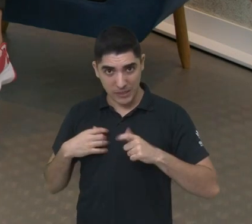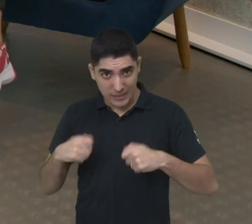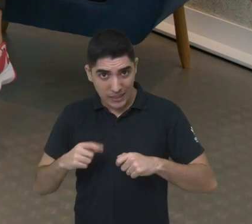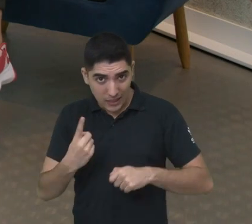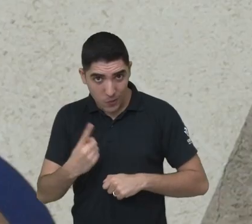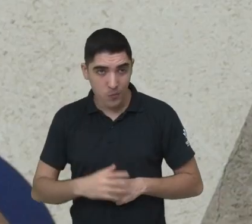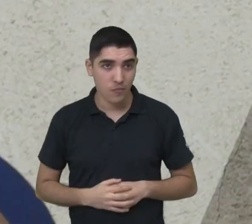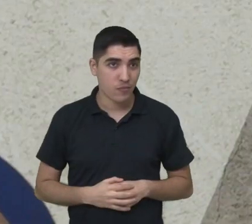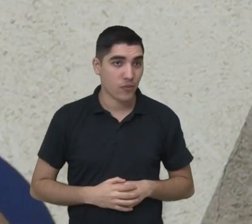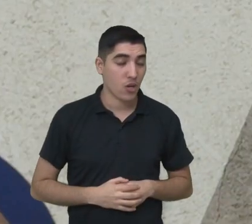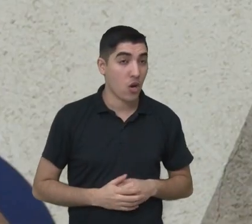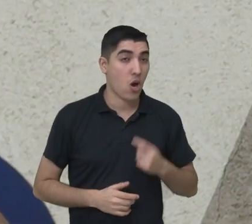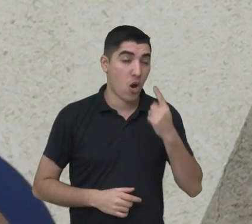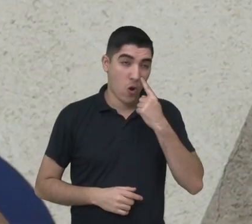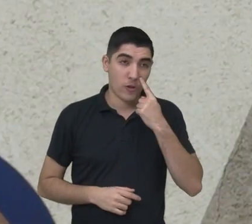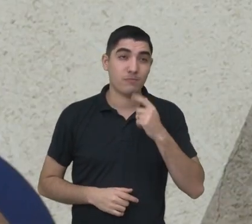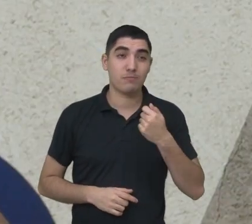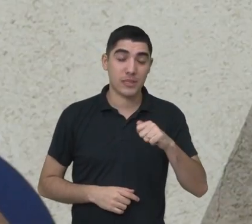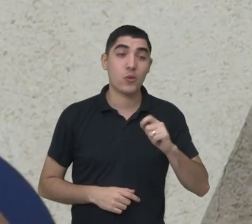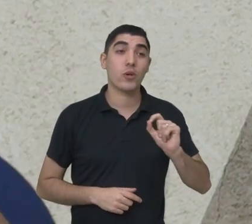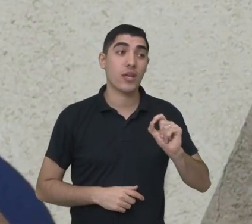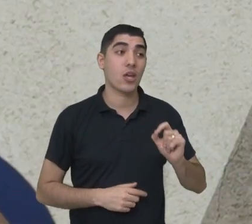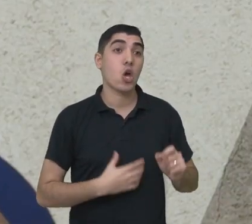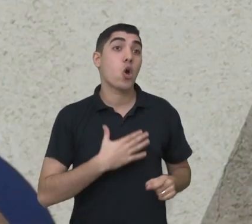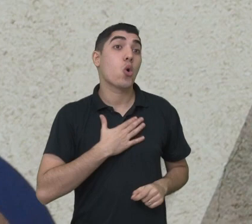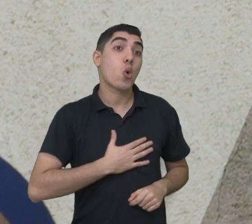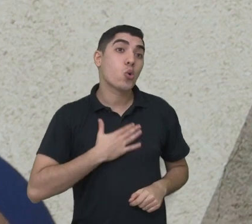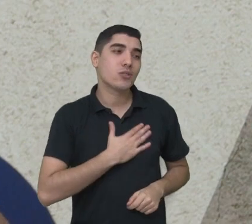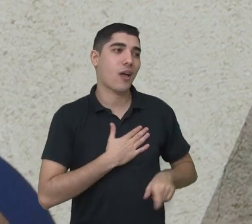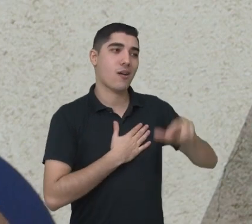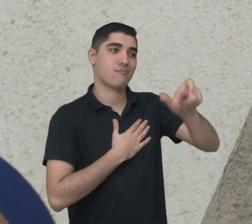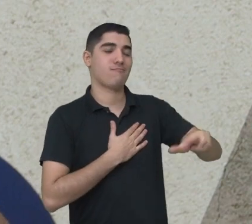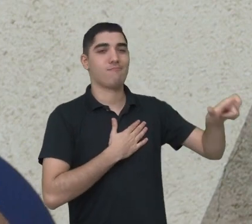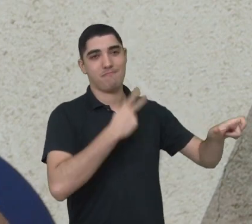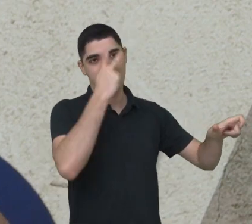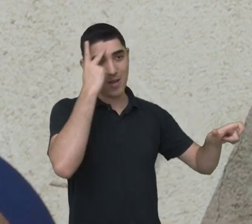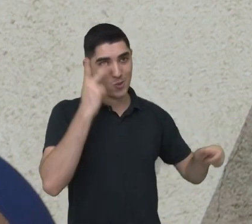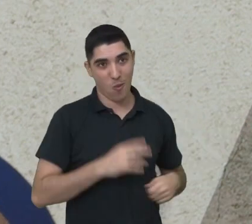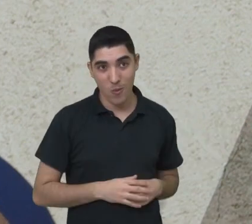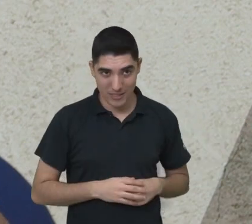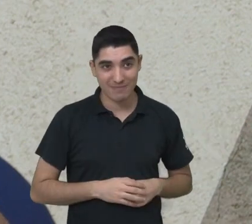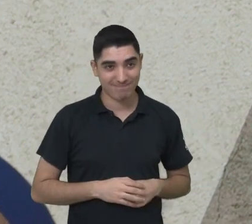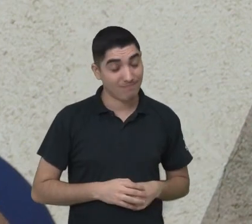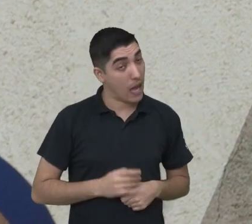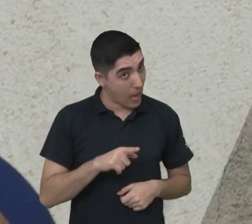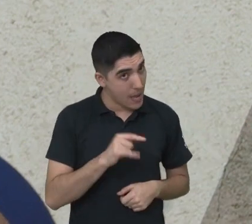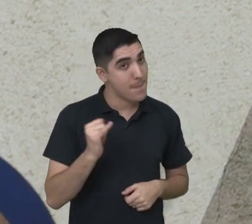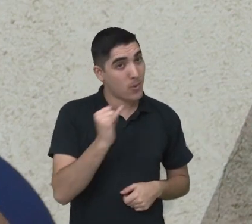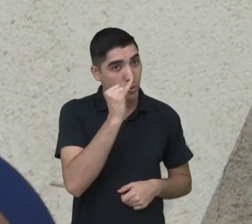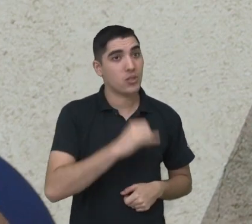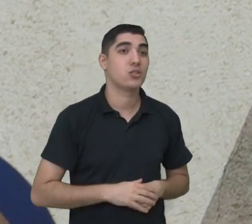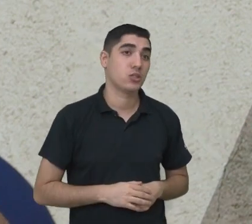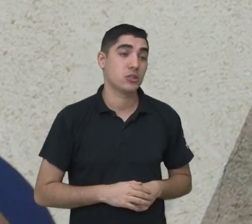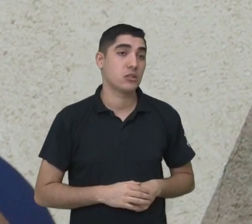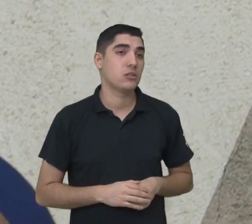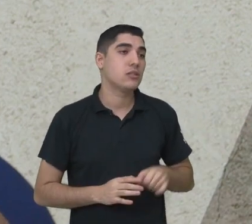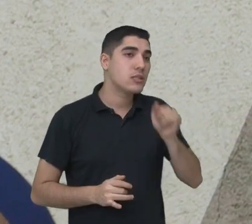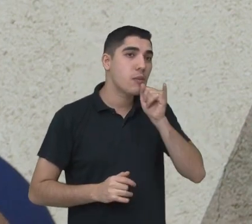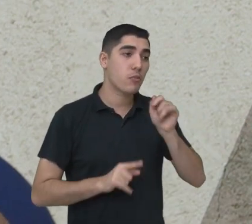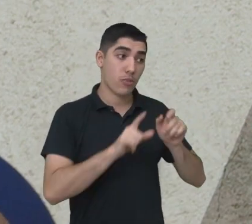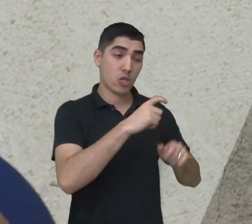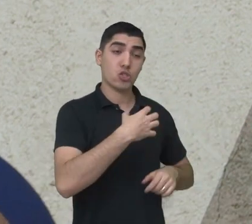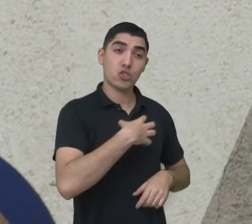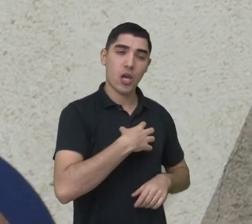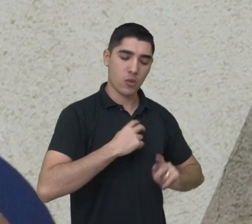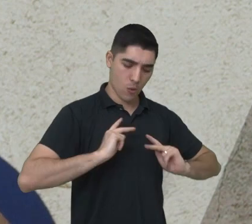Olha, gostar de gente. Eu acho que gostar de gente, ele precisa... essa questão